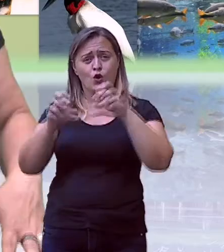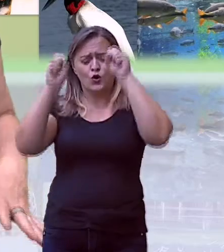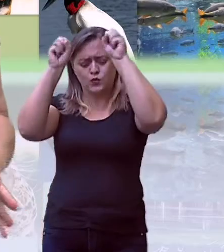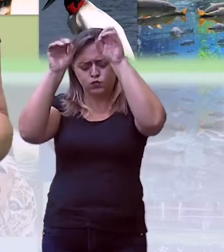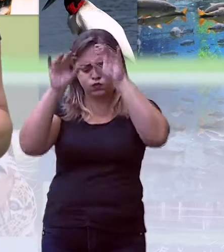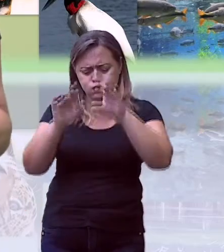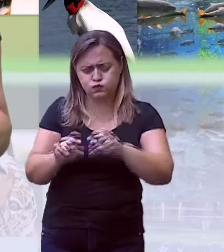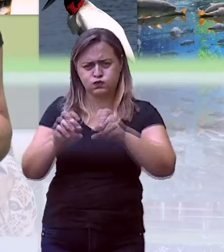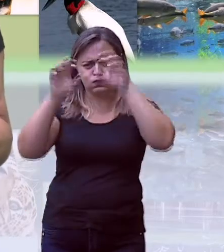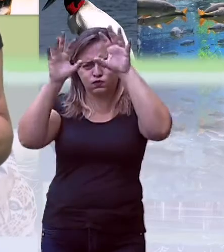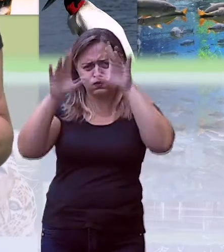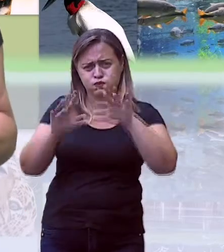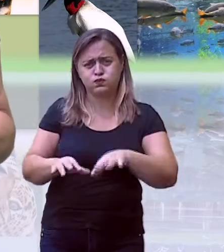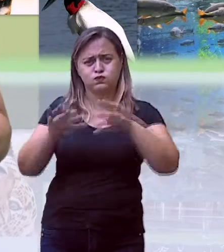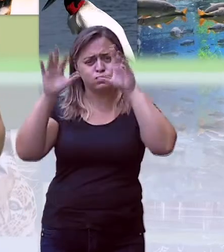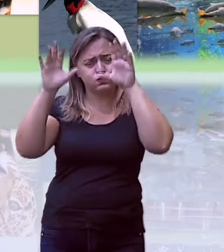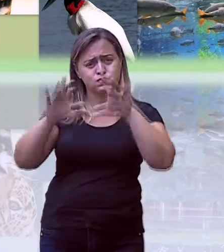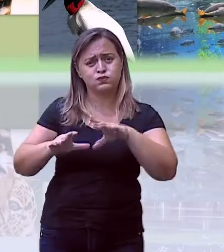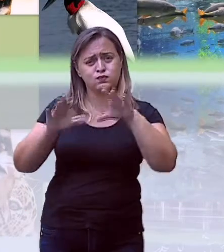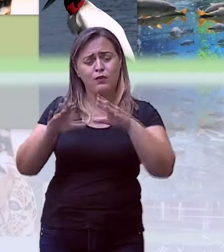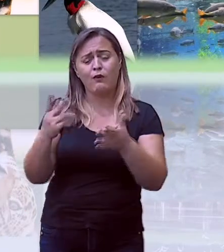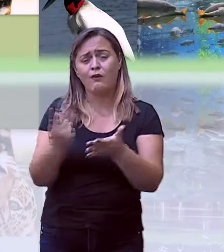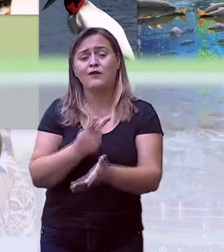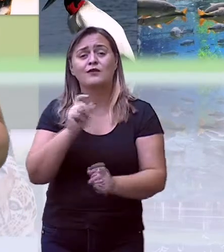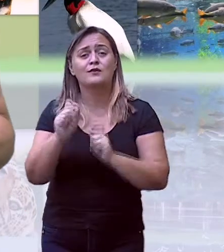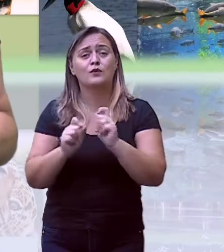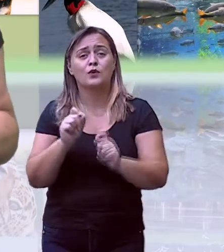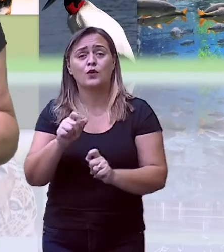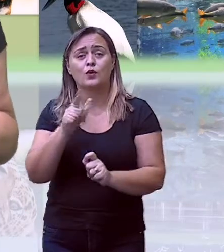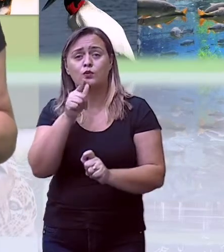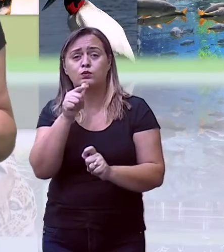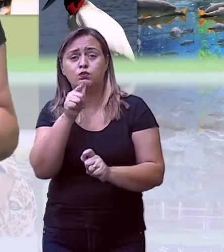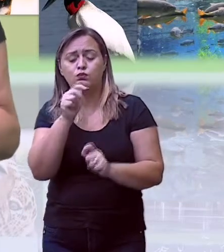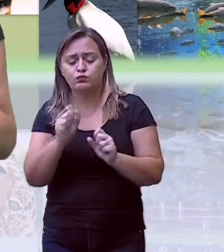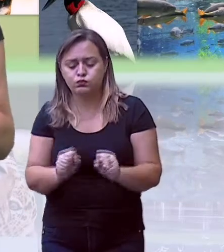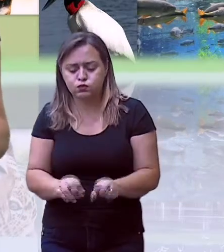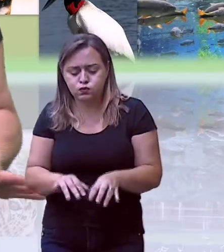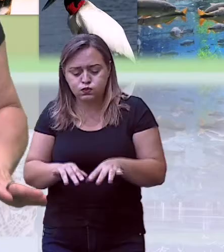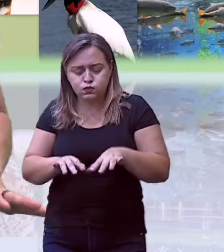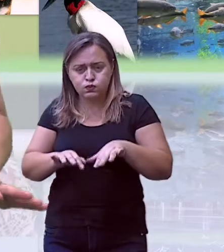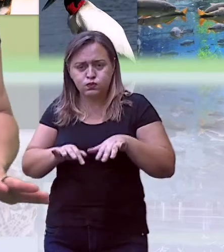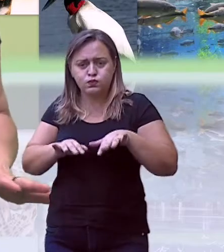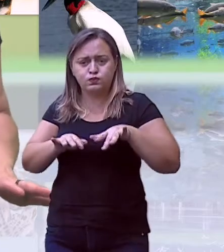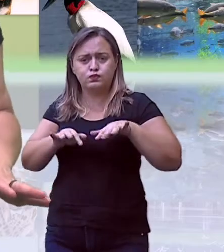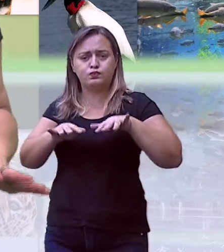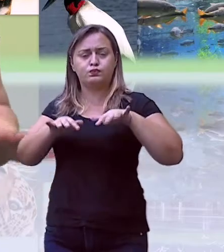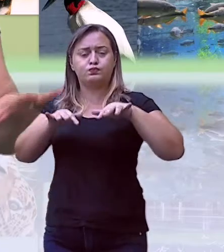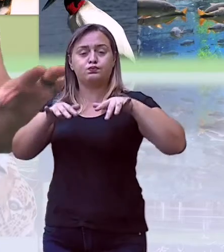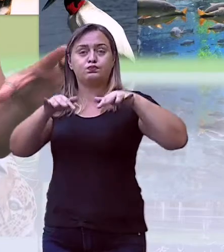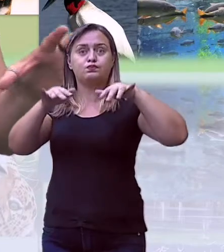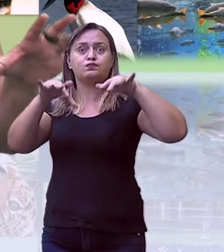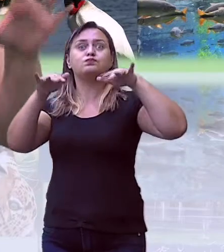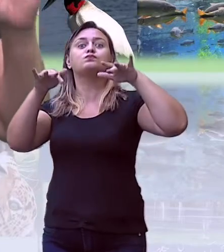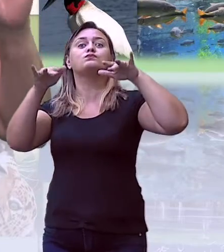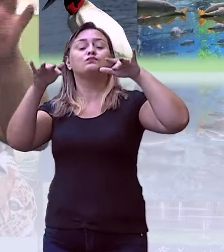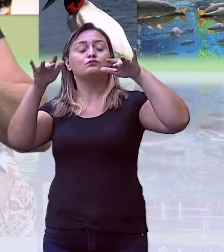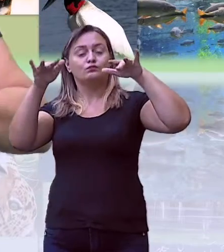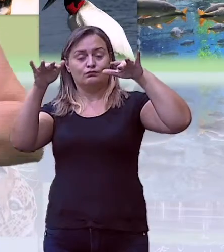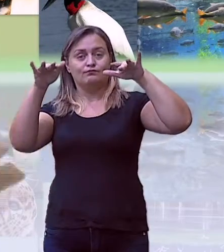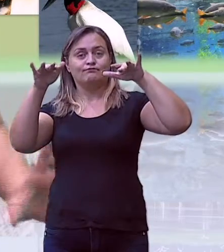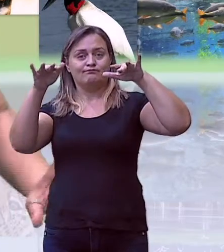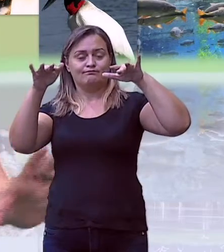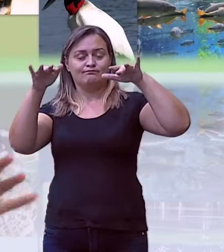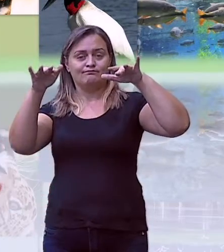vai proporcionar uma inundação nas áreas do Pantanal que vai fazer com que